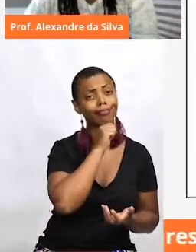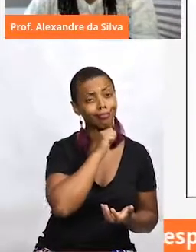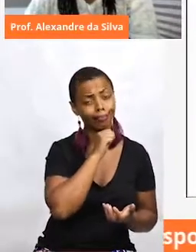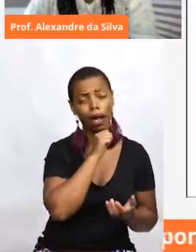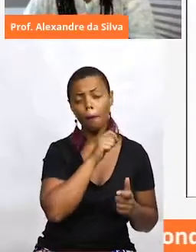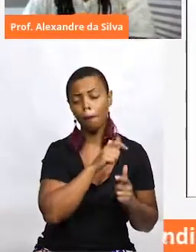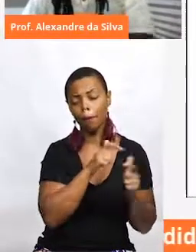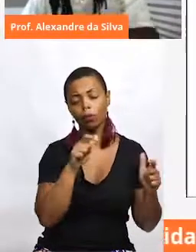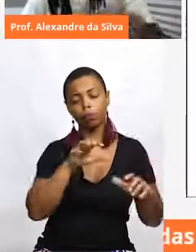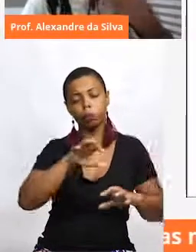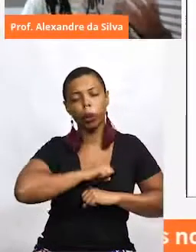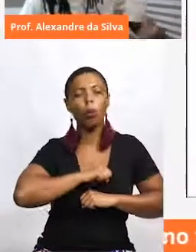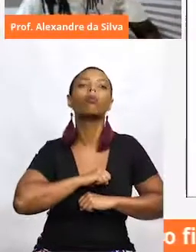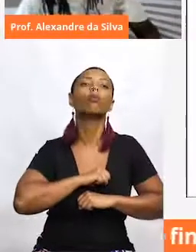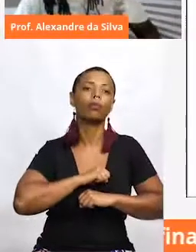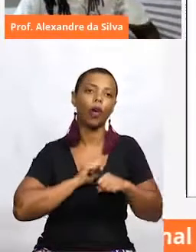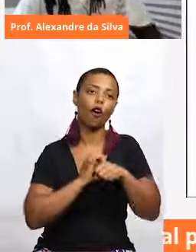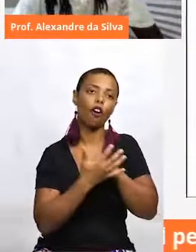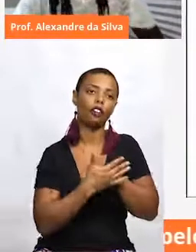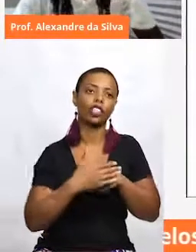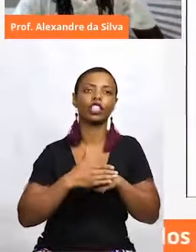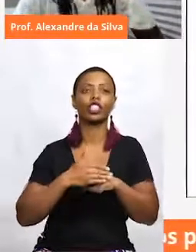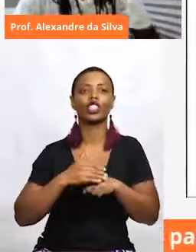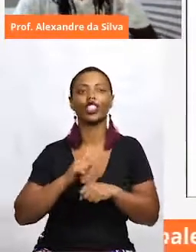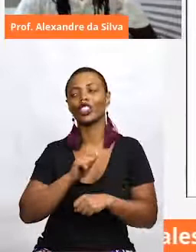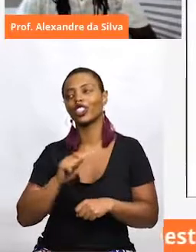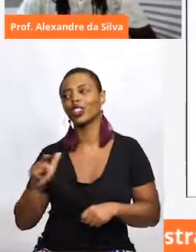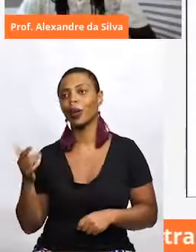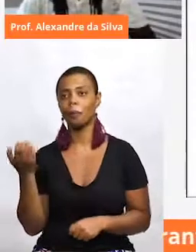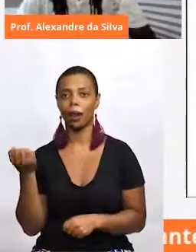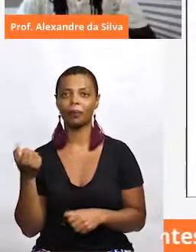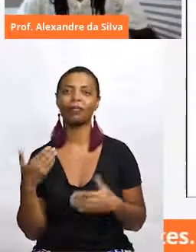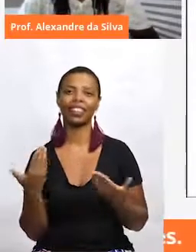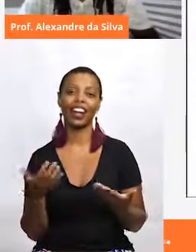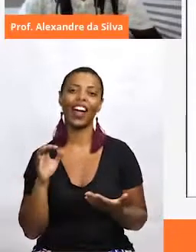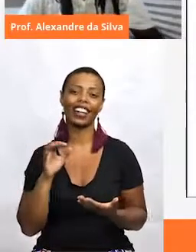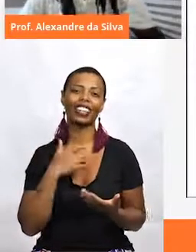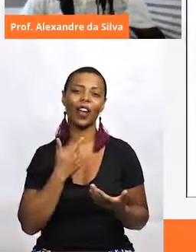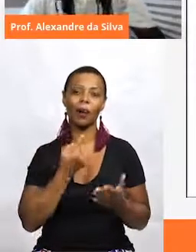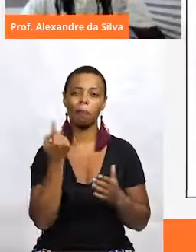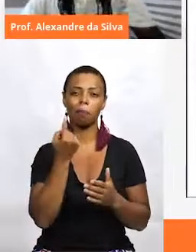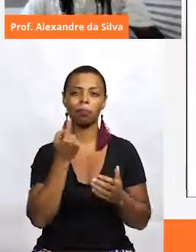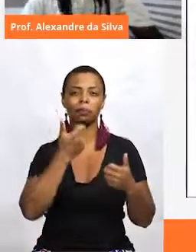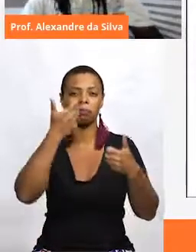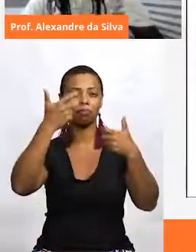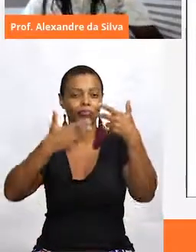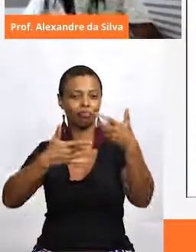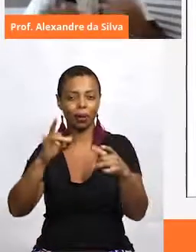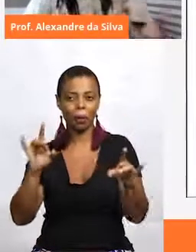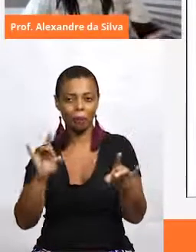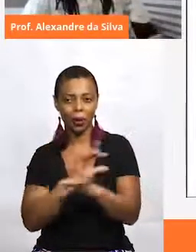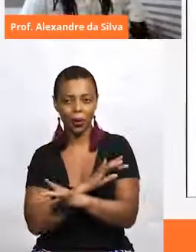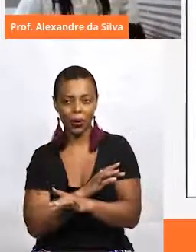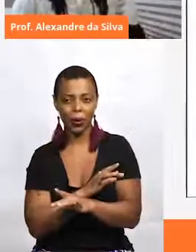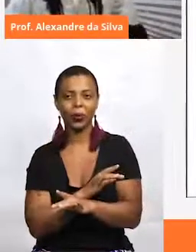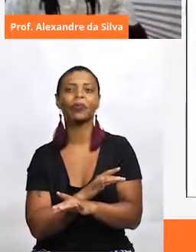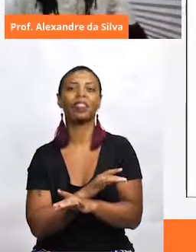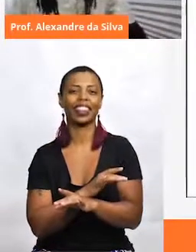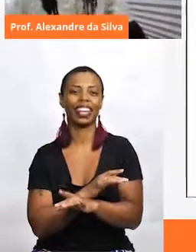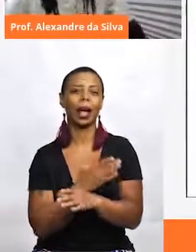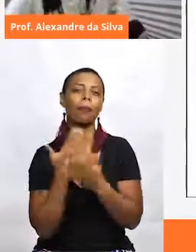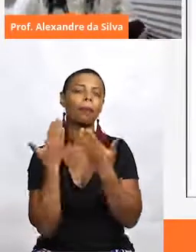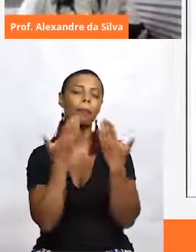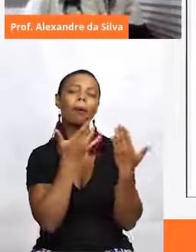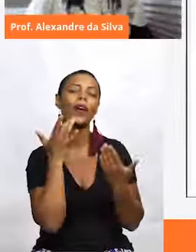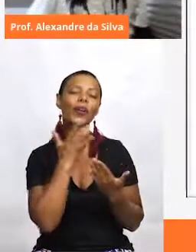Covid. Então, é assim que eu vou me despedindo dessa minha primeira fala, né? A prosa é sempre boa,